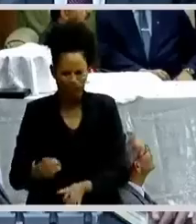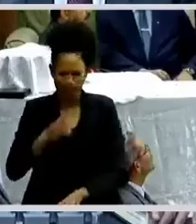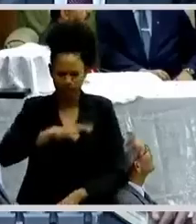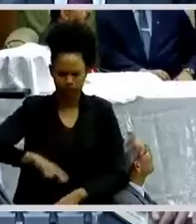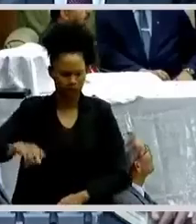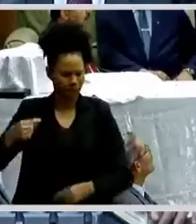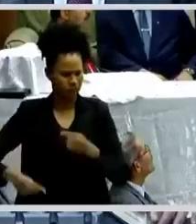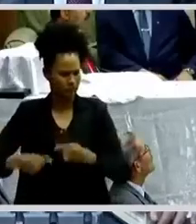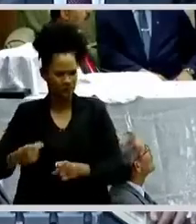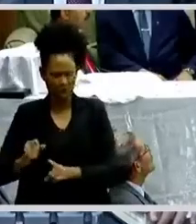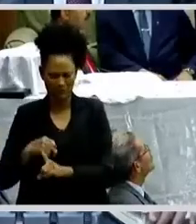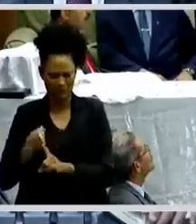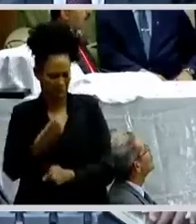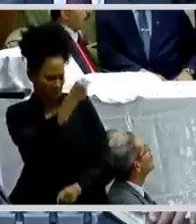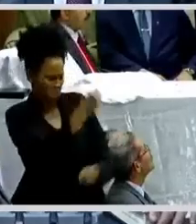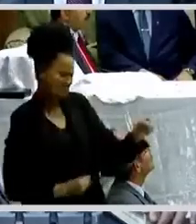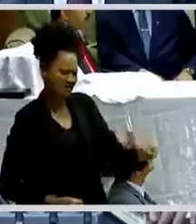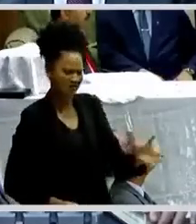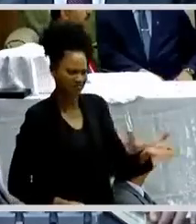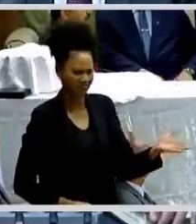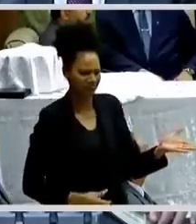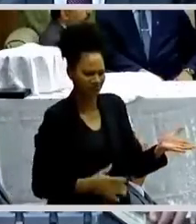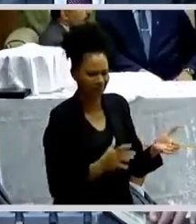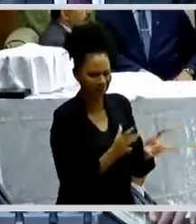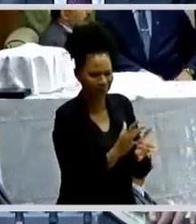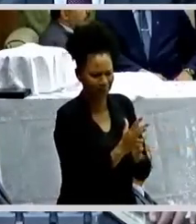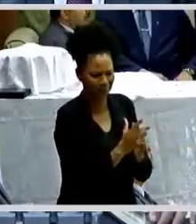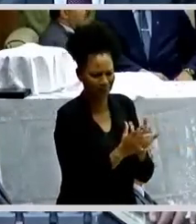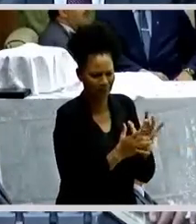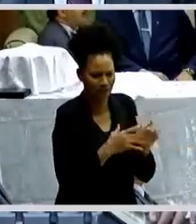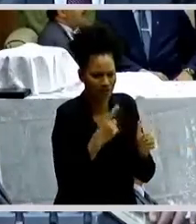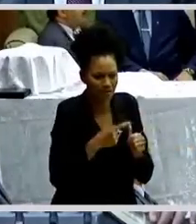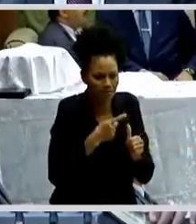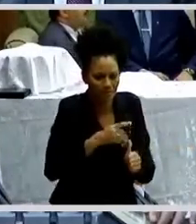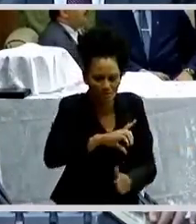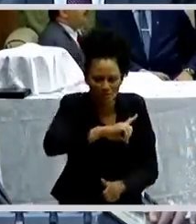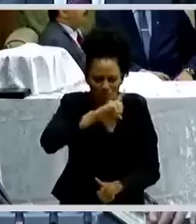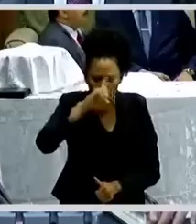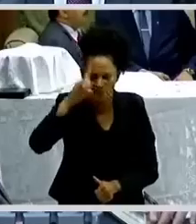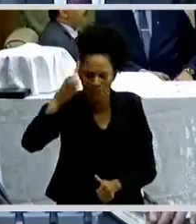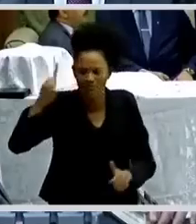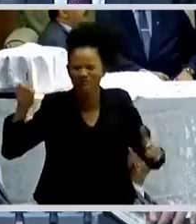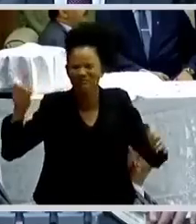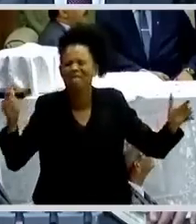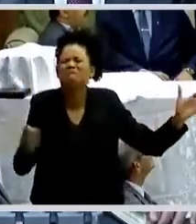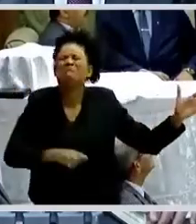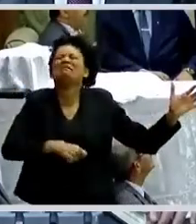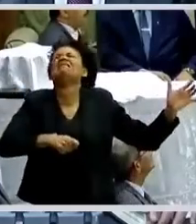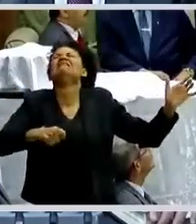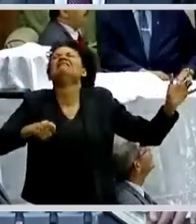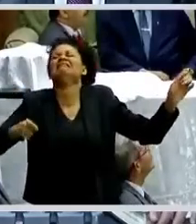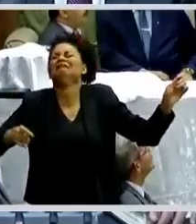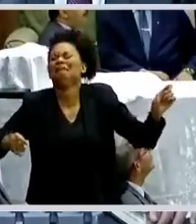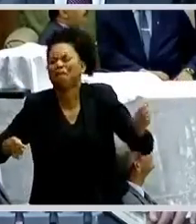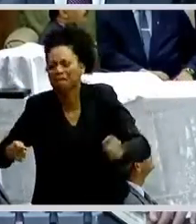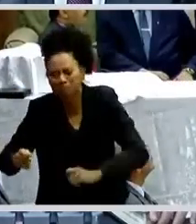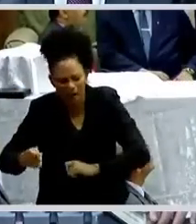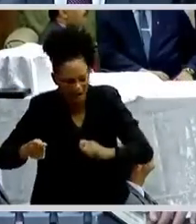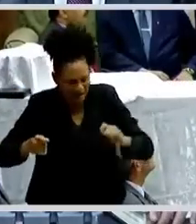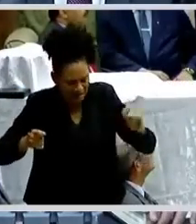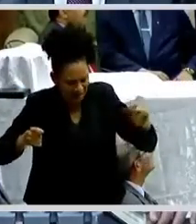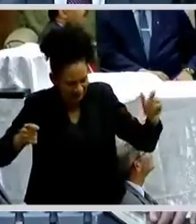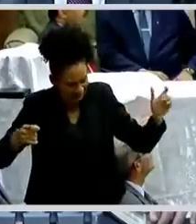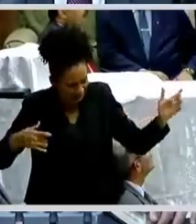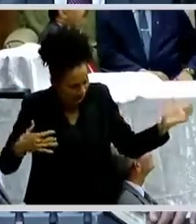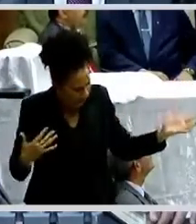e social mataram Jesus. Primeiro dia, corpo dilacerado. O